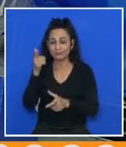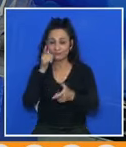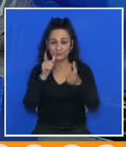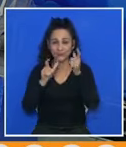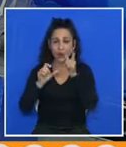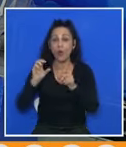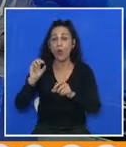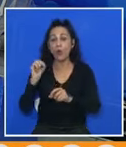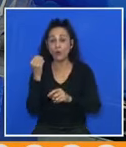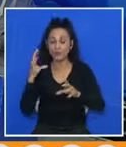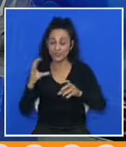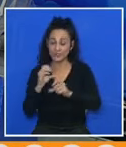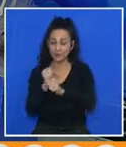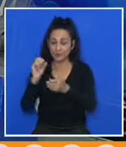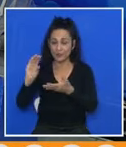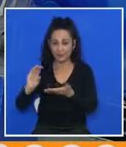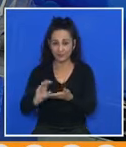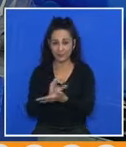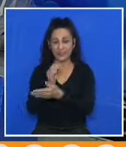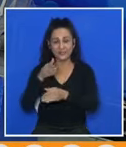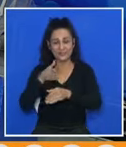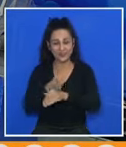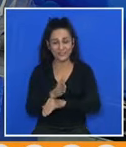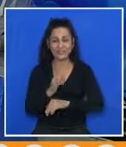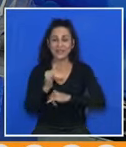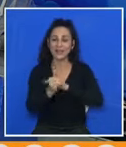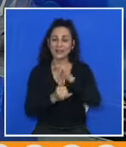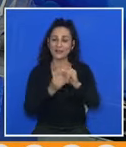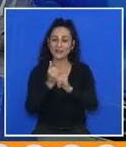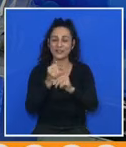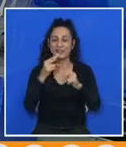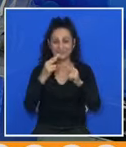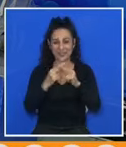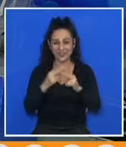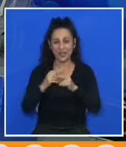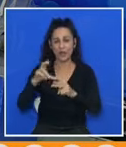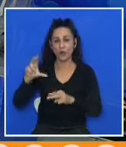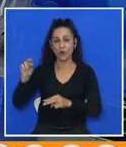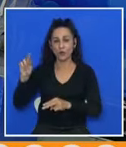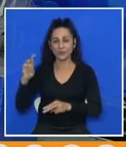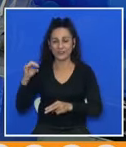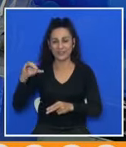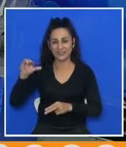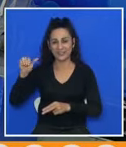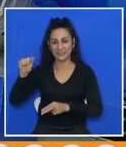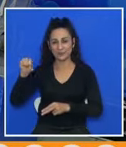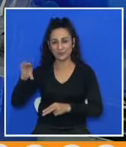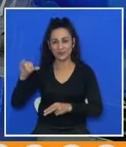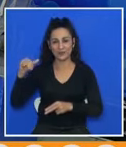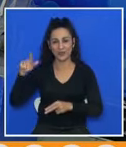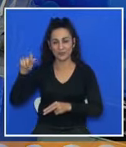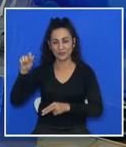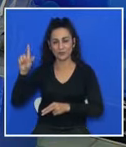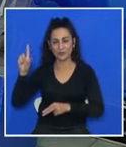vencedoras ou se o prêmio está acumulado. É só acessar a página da Caixa na internet, loterias.caixa.gov.br.